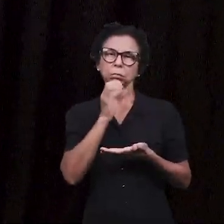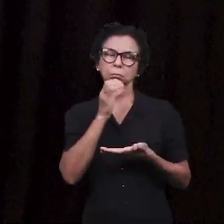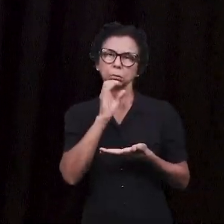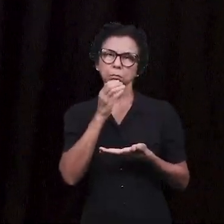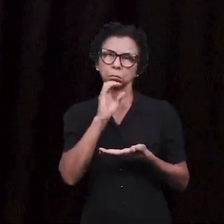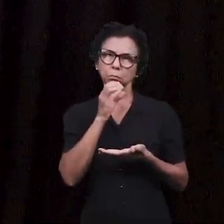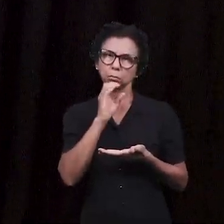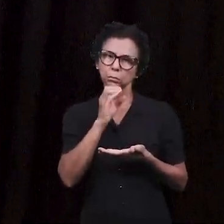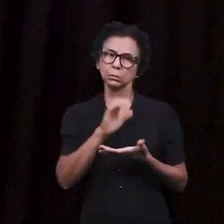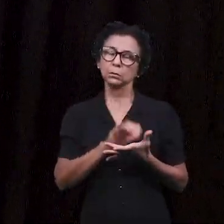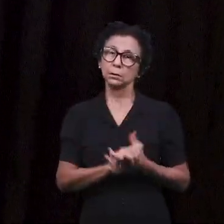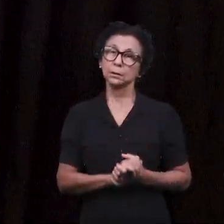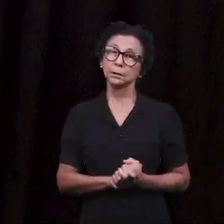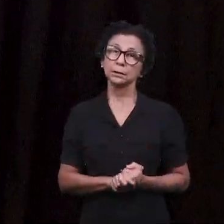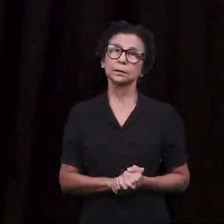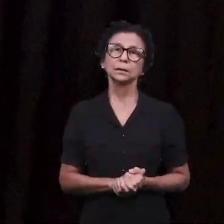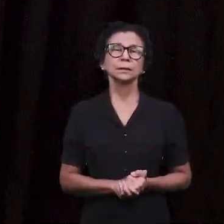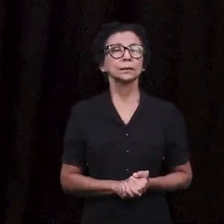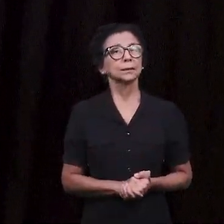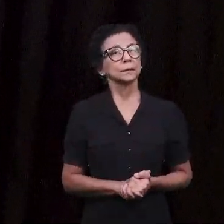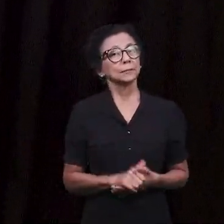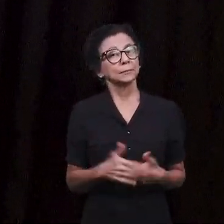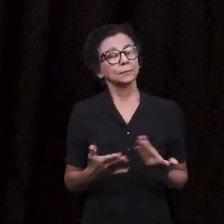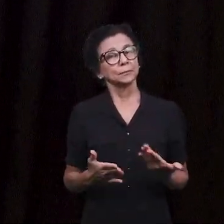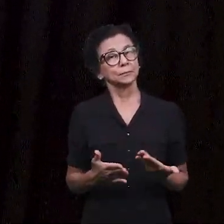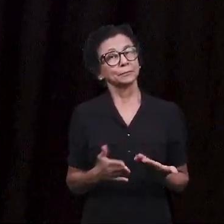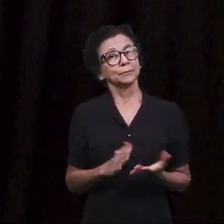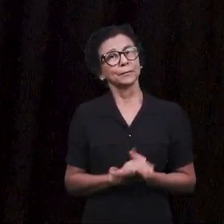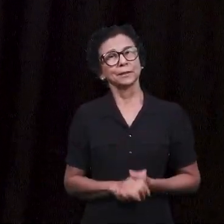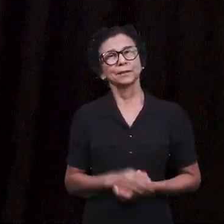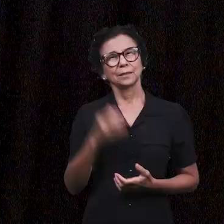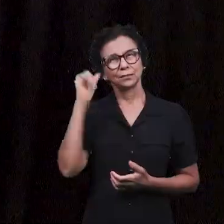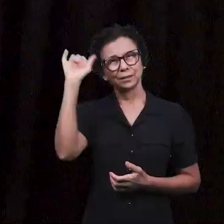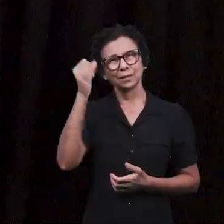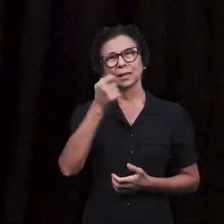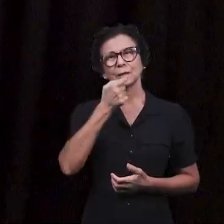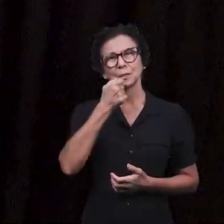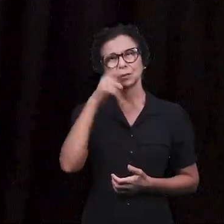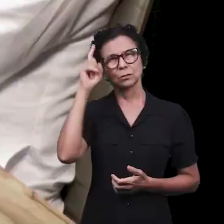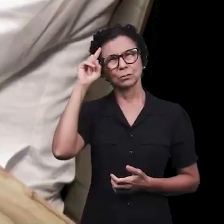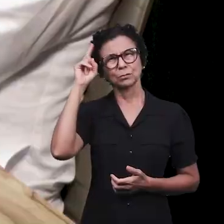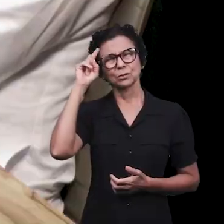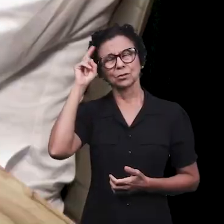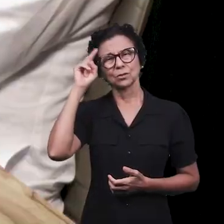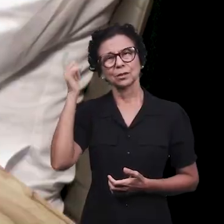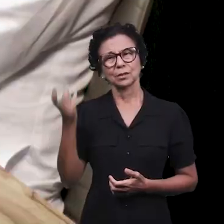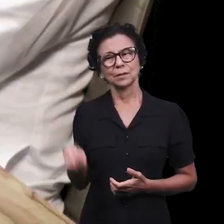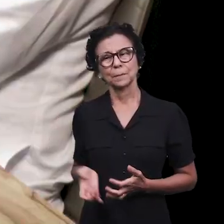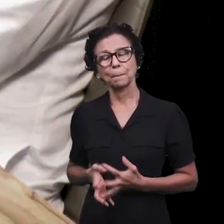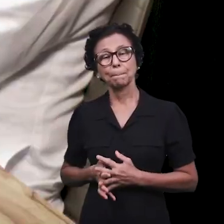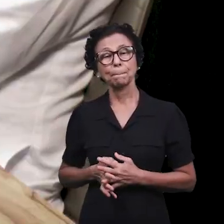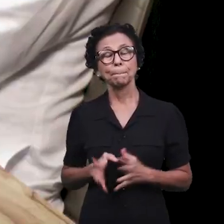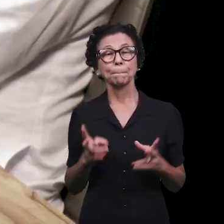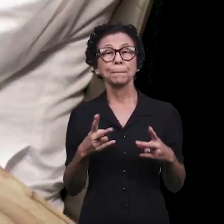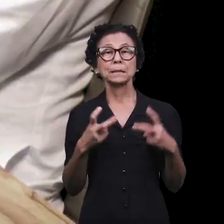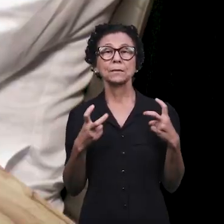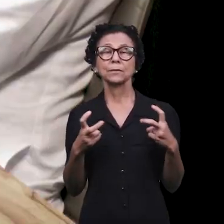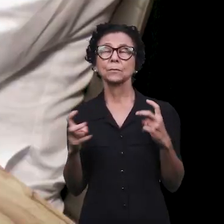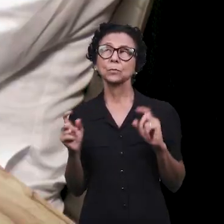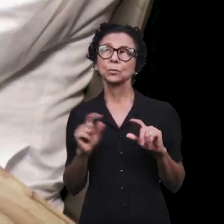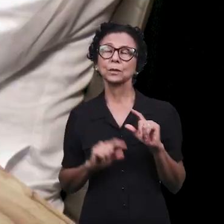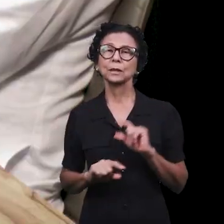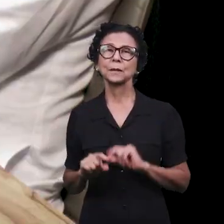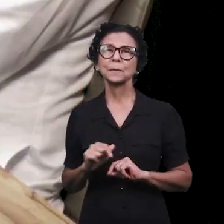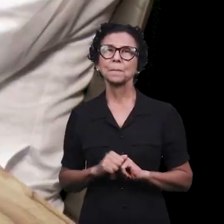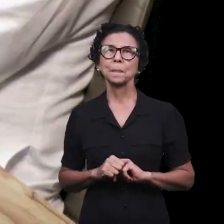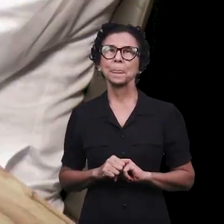ser medidas melhores do que ter que tomar uma medicação todos os dias. E a gente observa, assim, que às